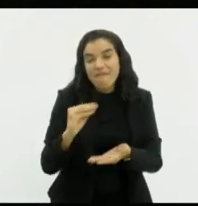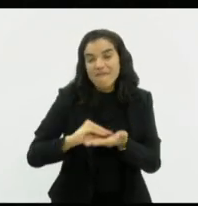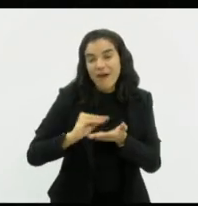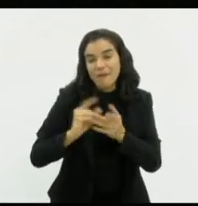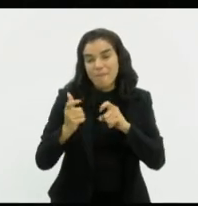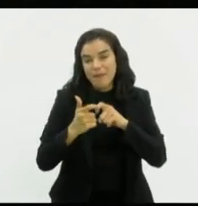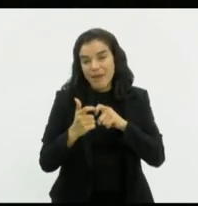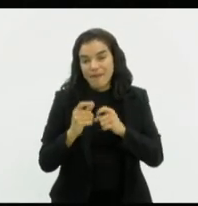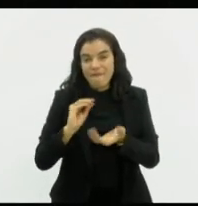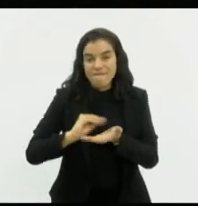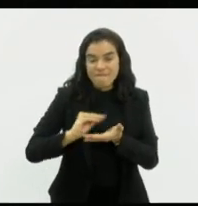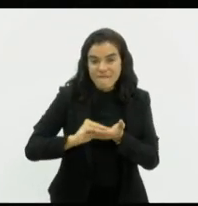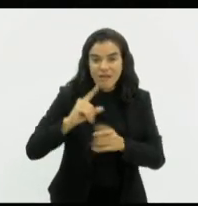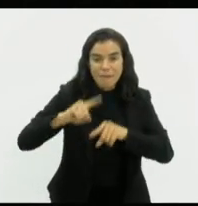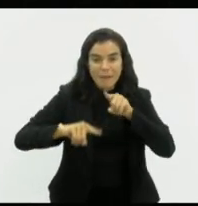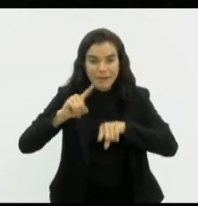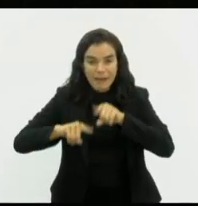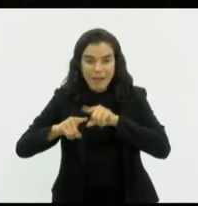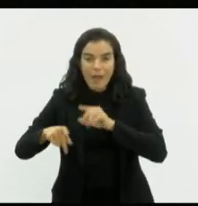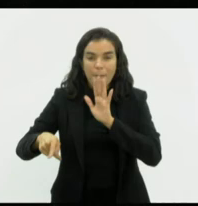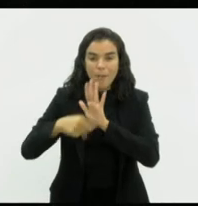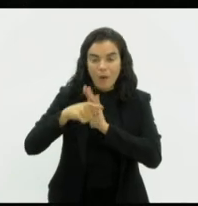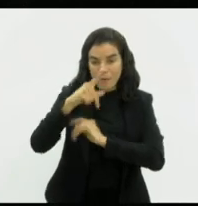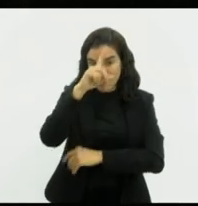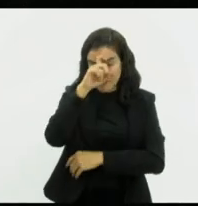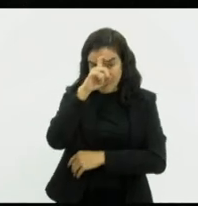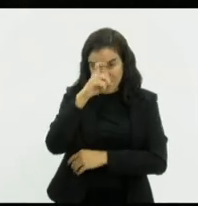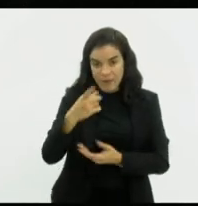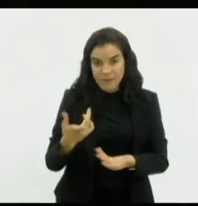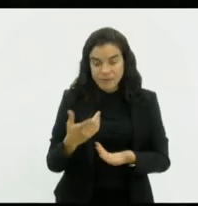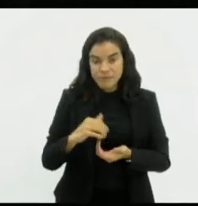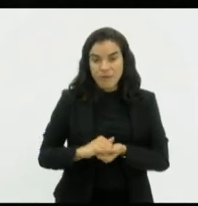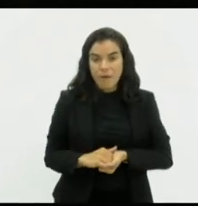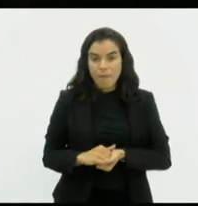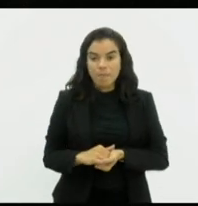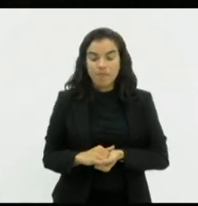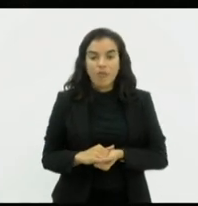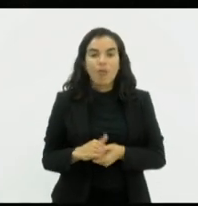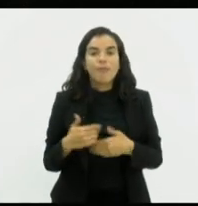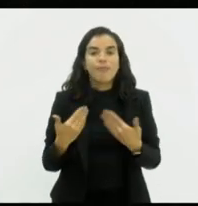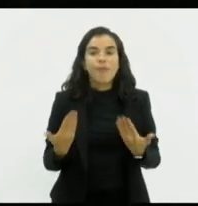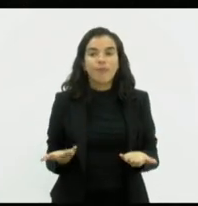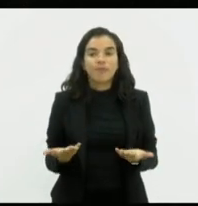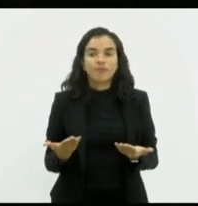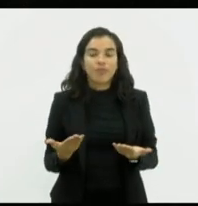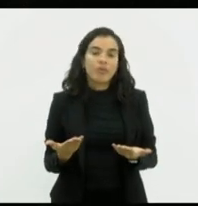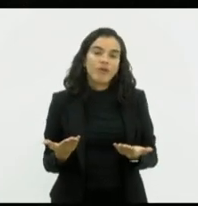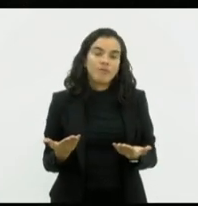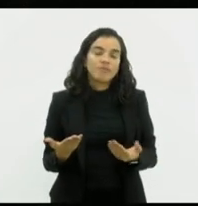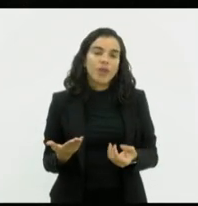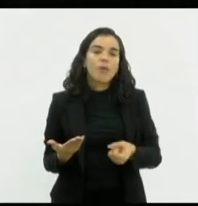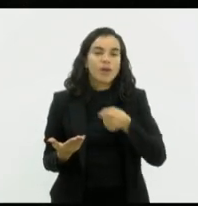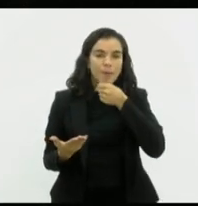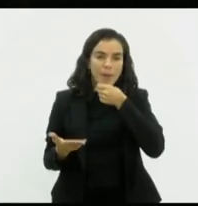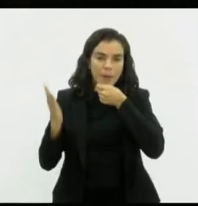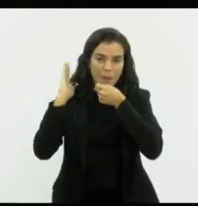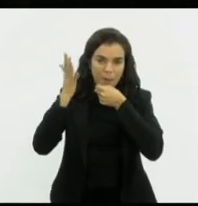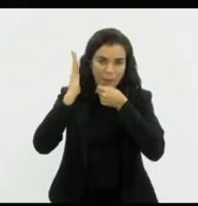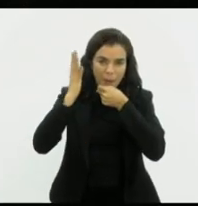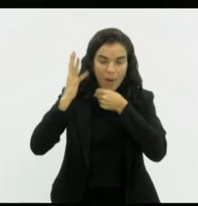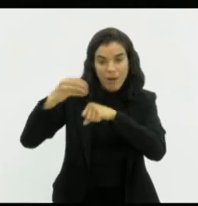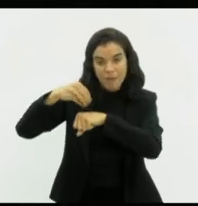médico, falta insumos hospitalares, falta isso tudo. Então, o que eu vim aqui dizer para os meus nobres colegas,